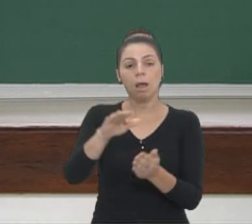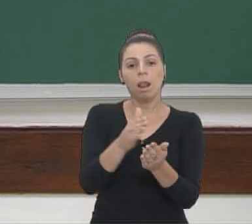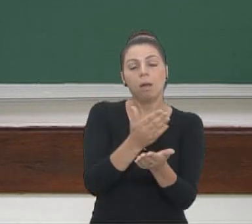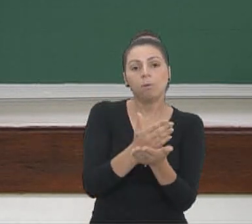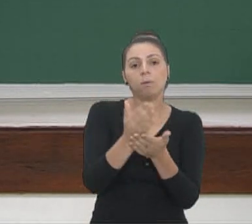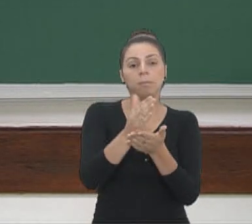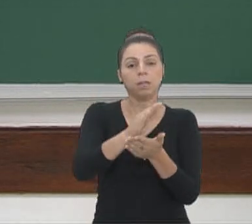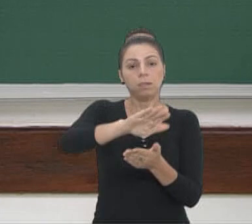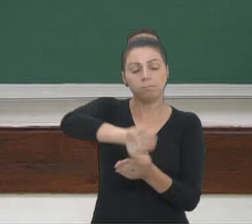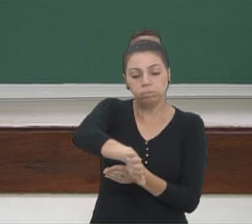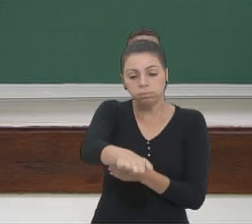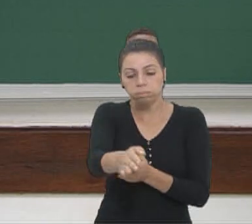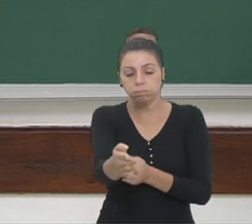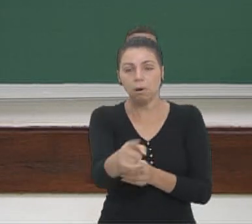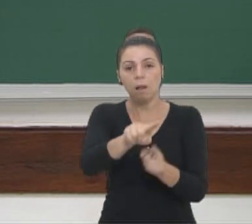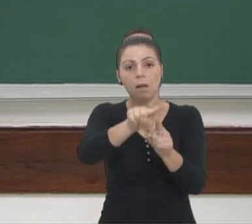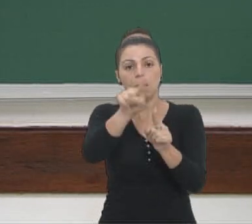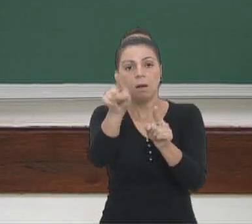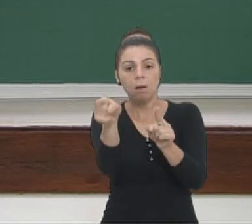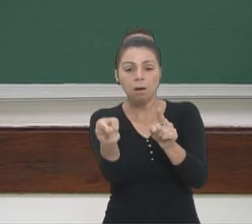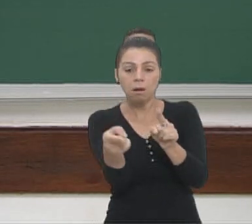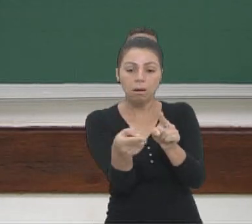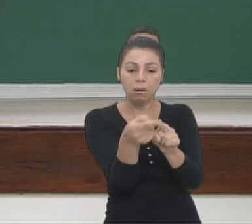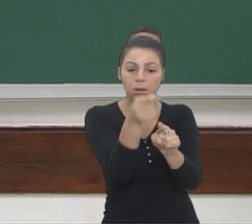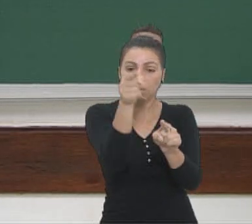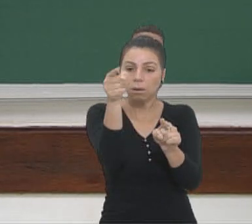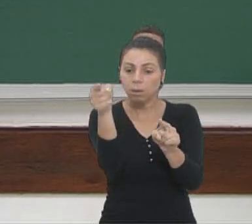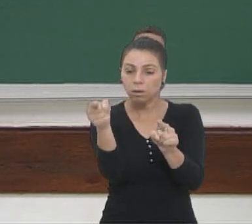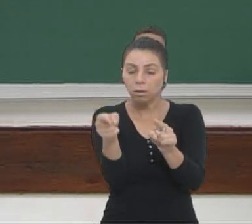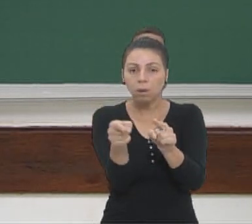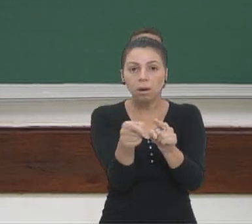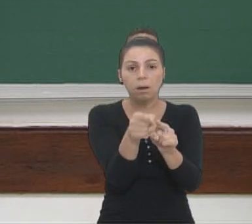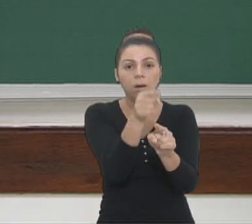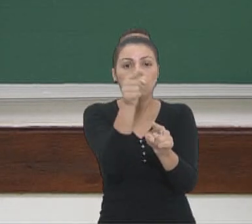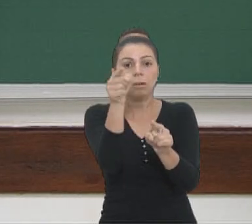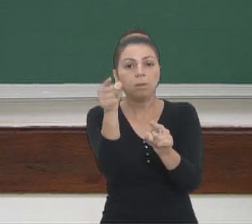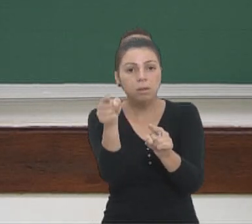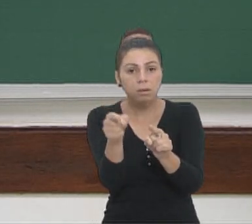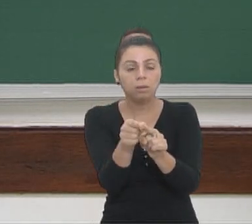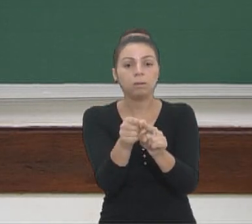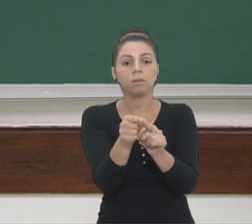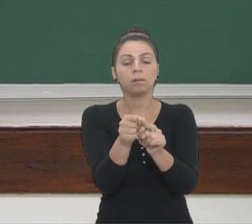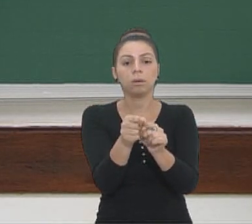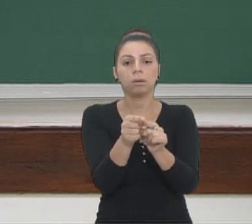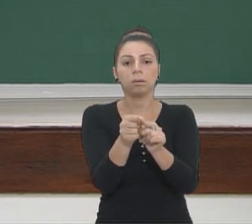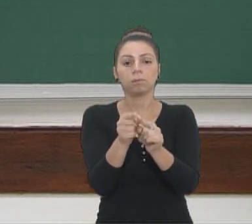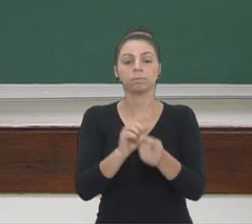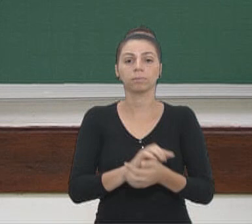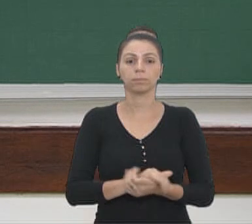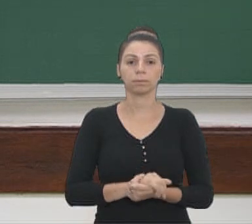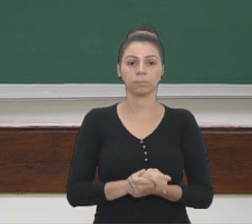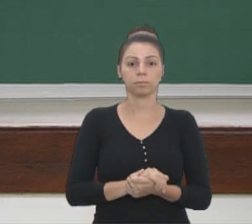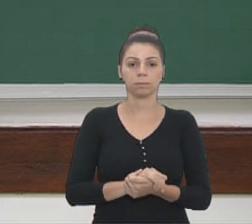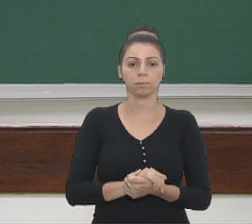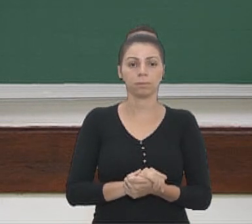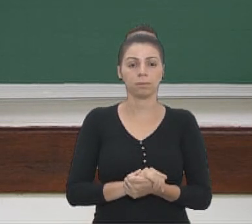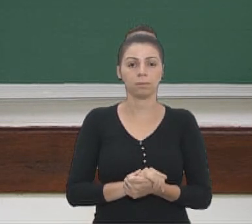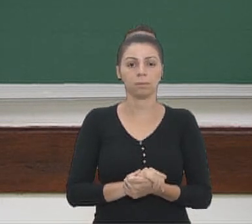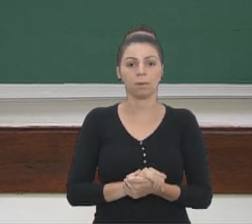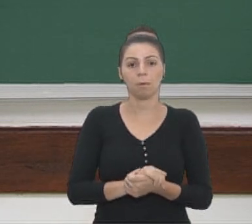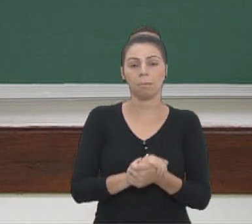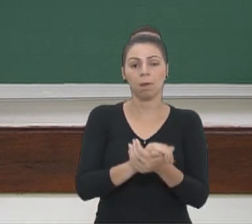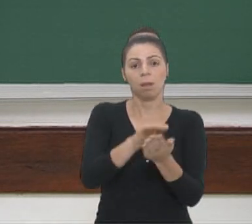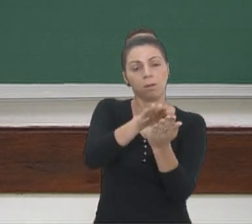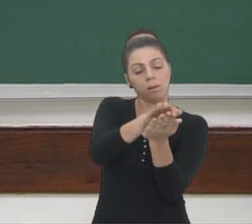ar. Daí para frente, o movimento segue o mesmo sentido, ao longo da queda. Para não cair